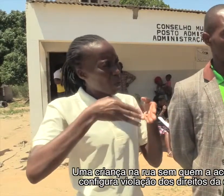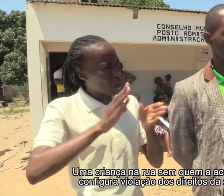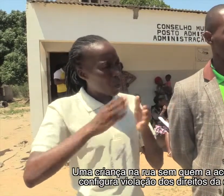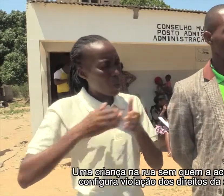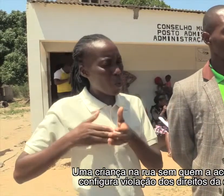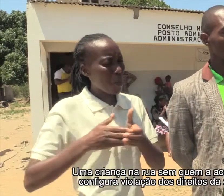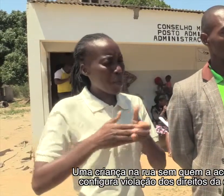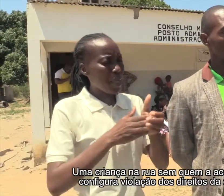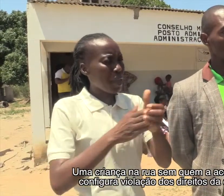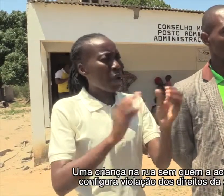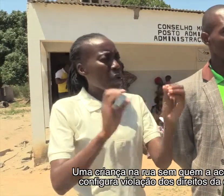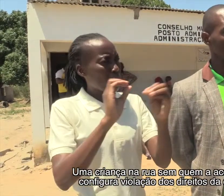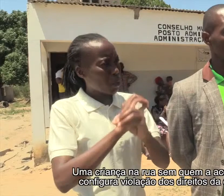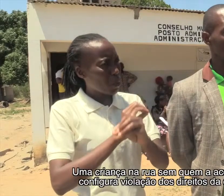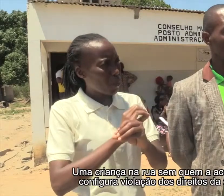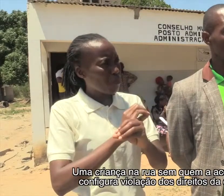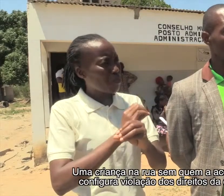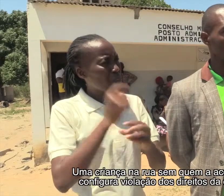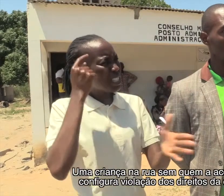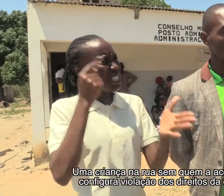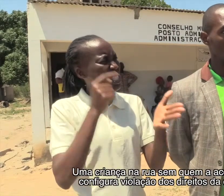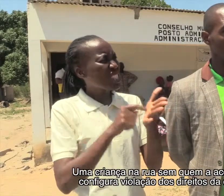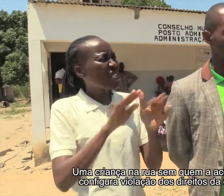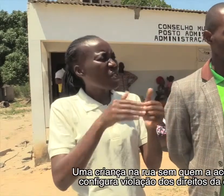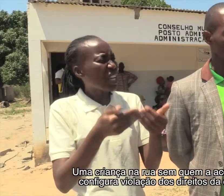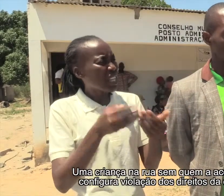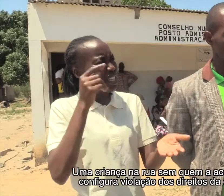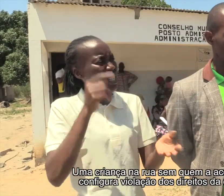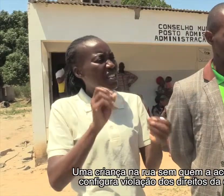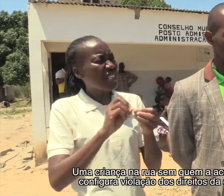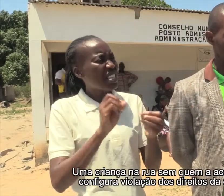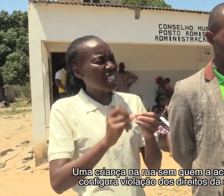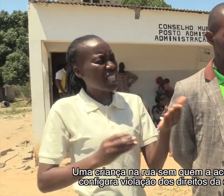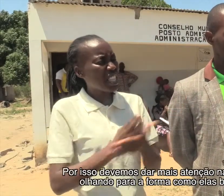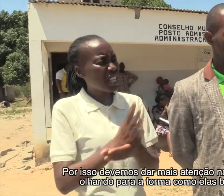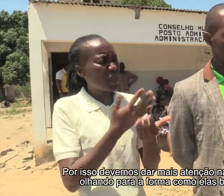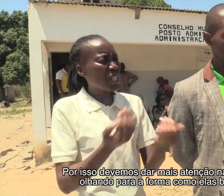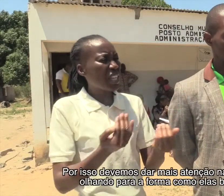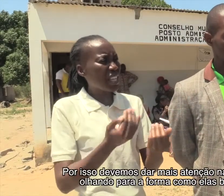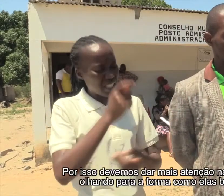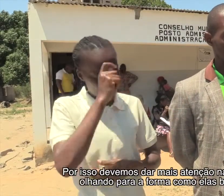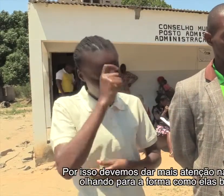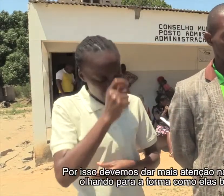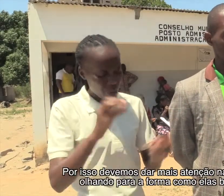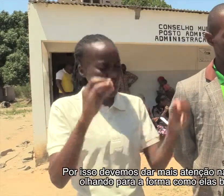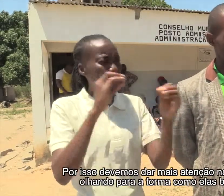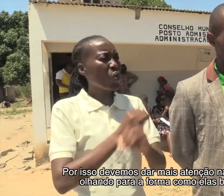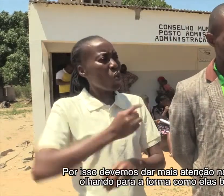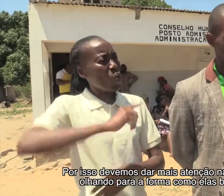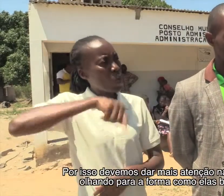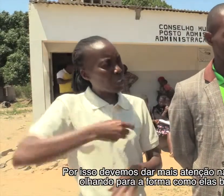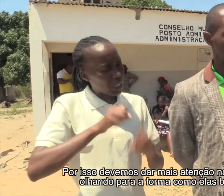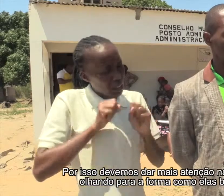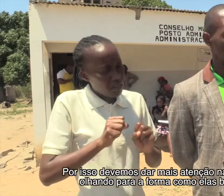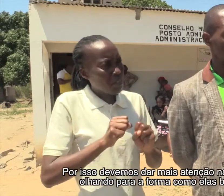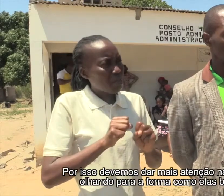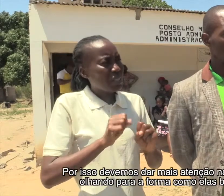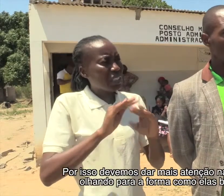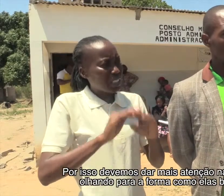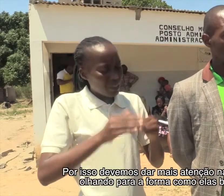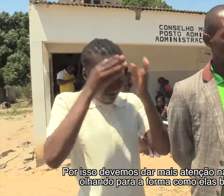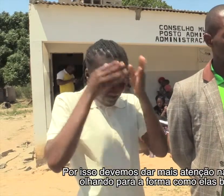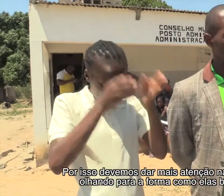acompanhe, isso estaria naquilo que é contra os direitos da criança. Por isso nós temos que dar atenção nas nossas crianças,